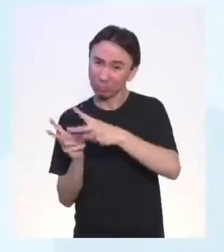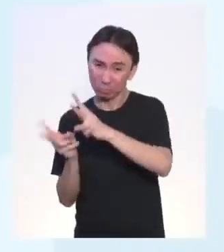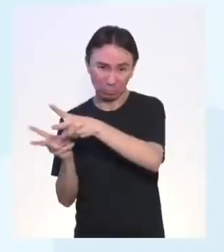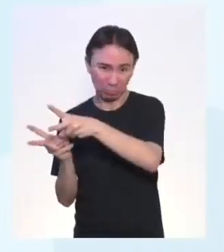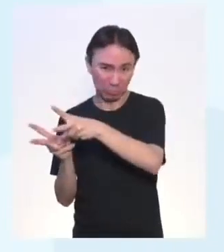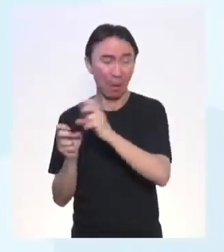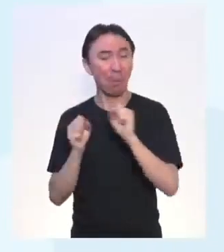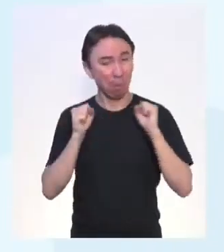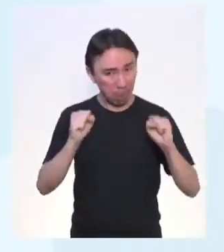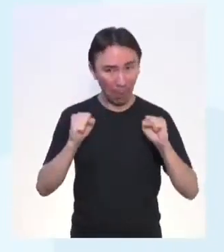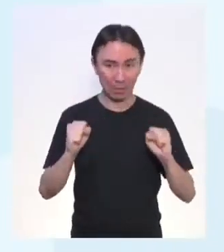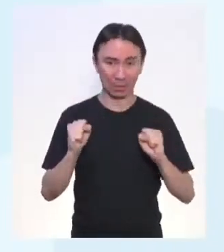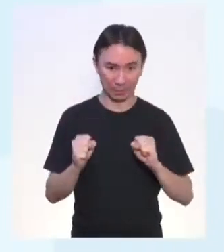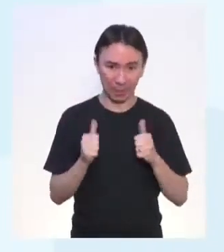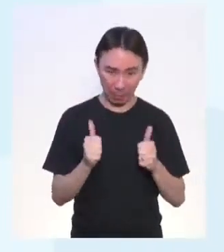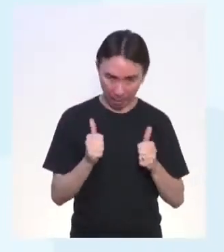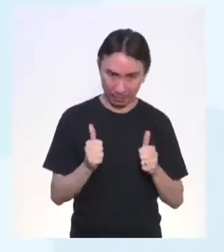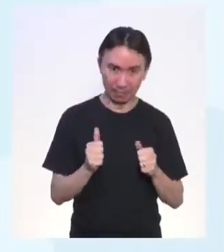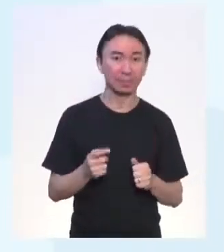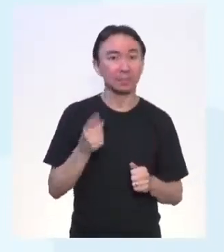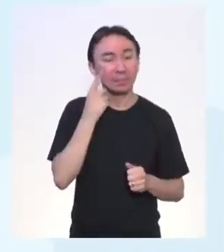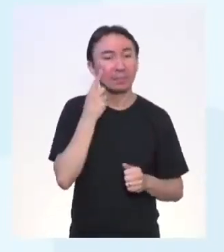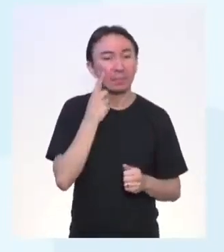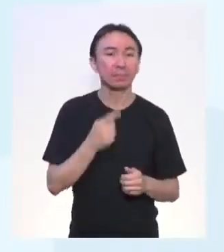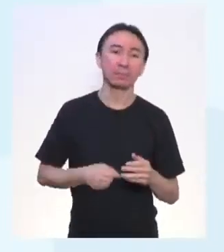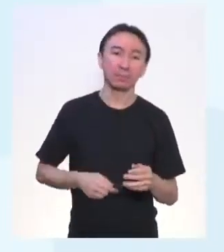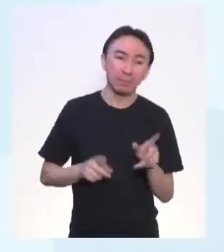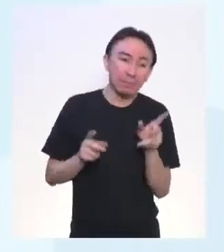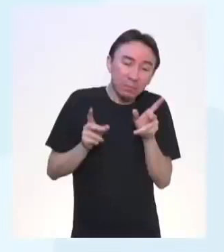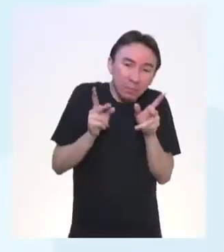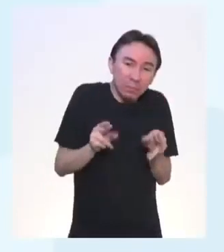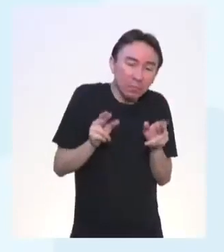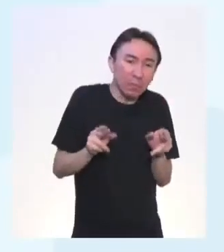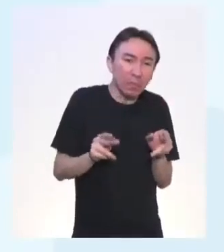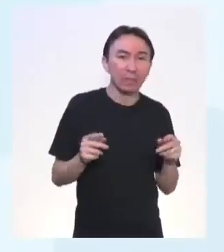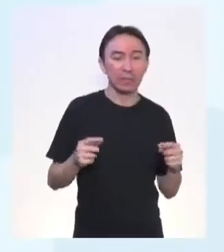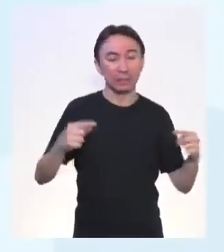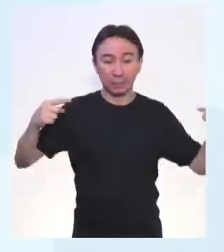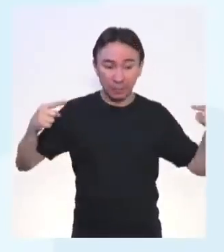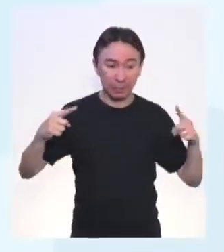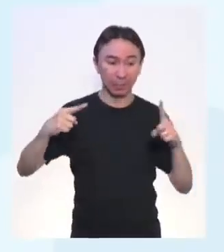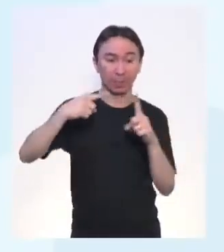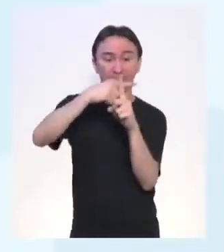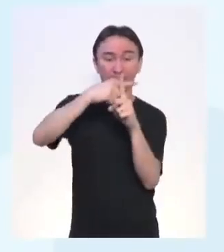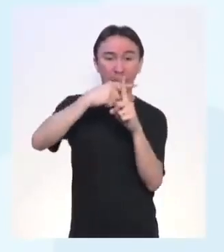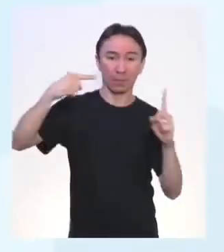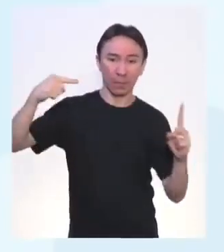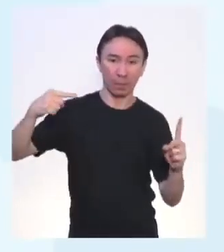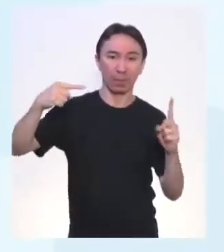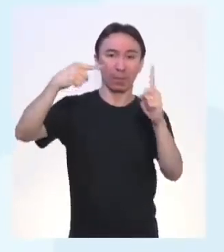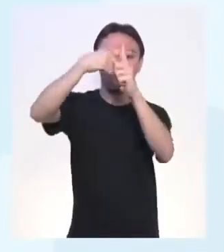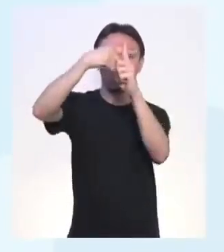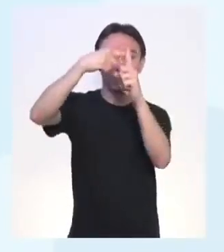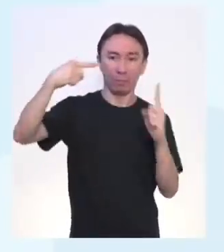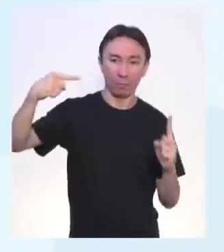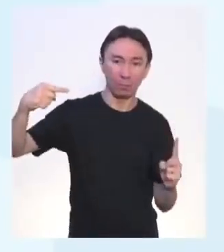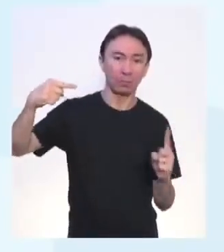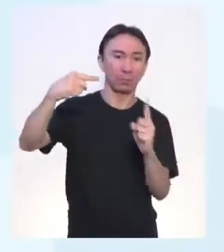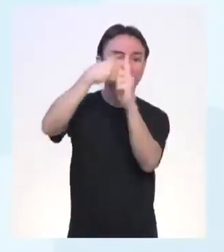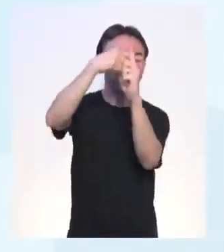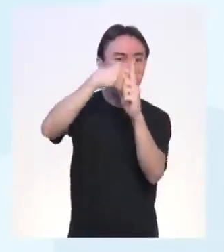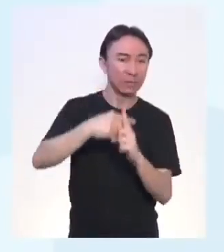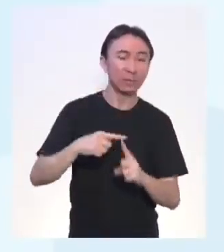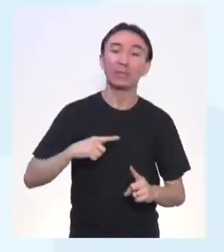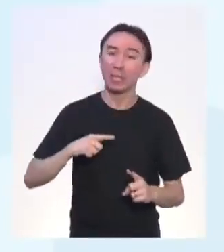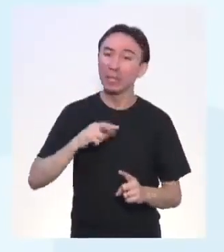você faz o mesmo aqui na linha, tá certo? Então, quando você cruzar uma linha com uma coluna, você vai ter o resultado